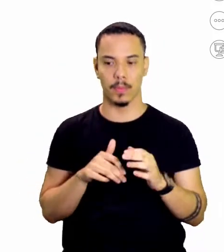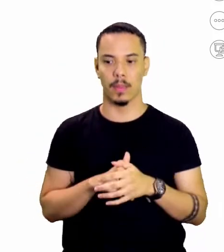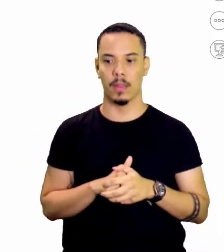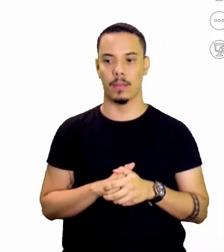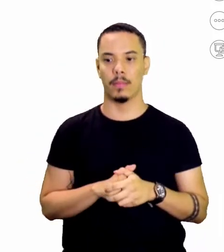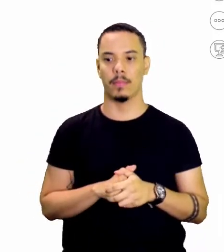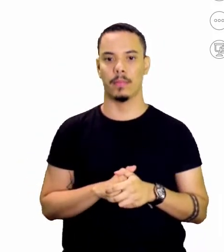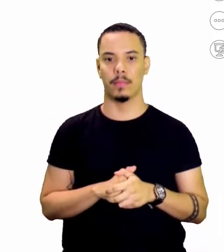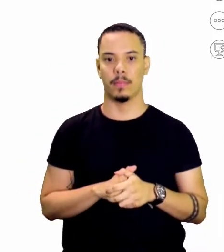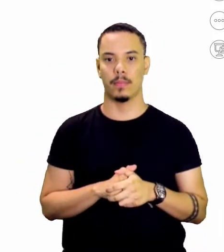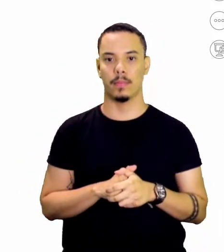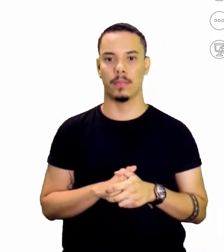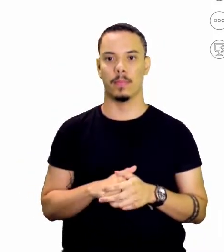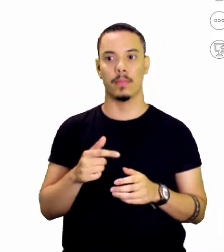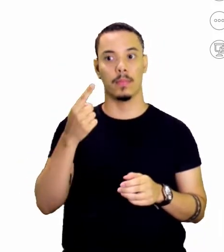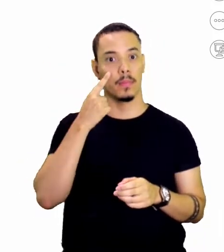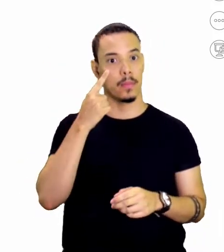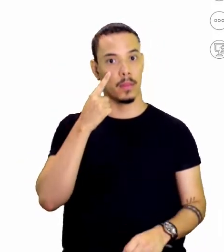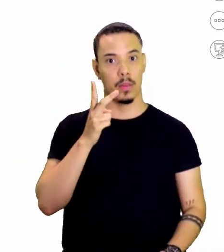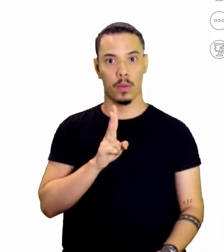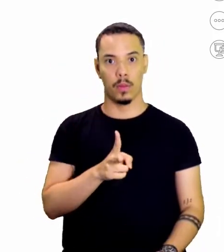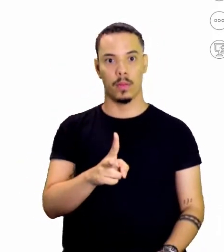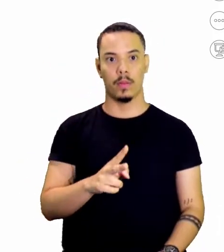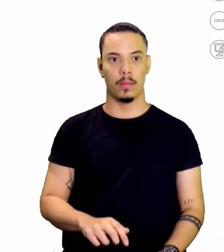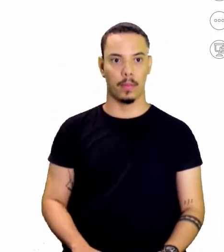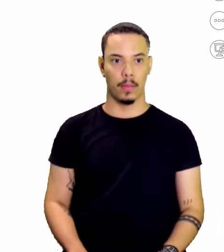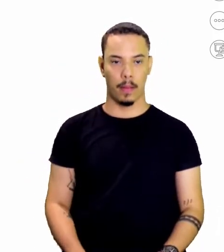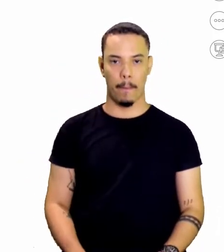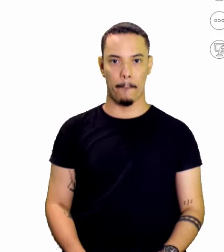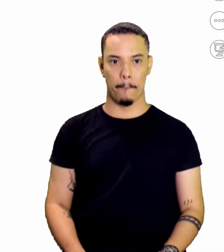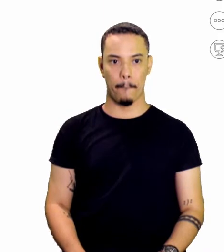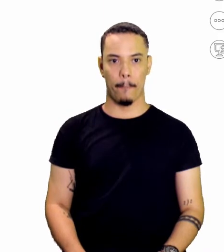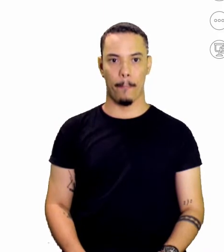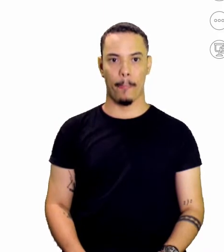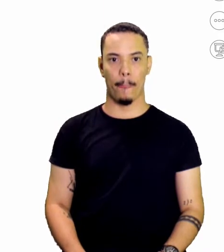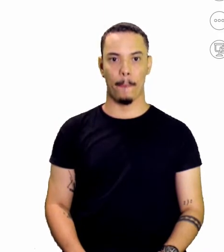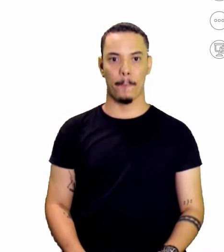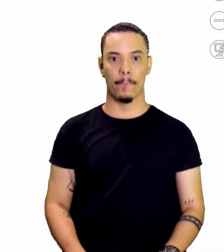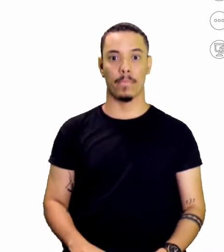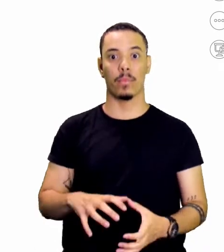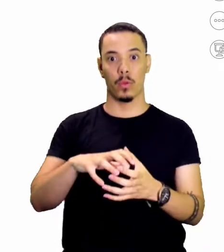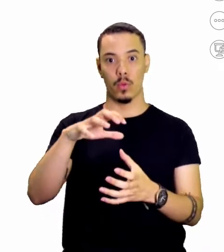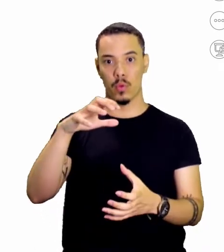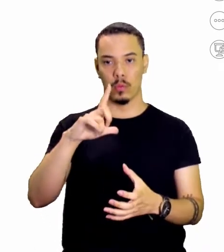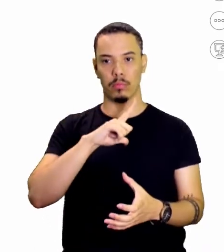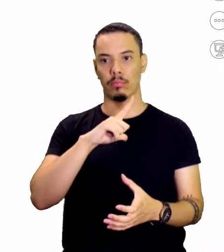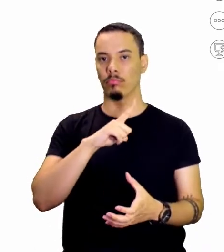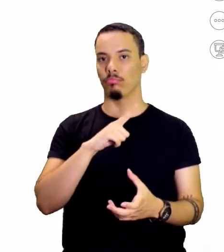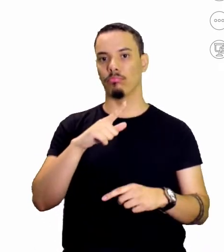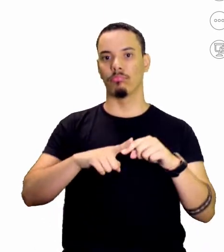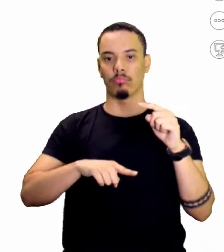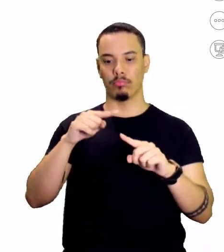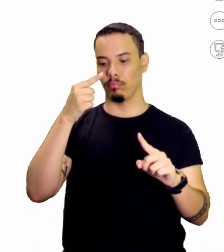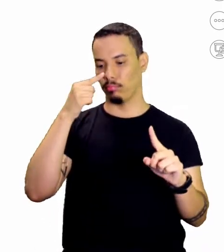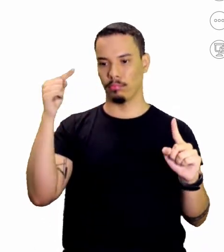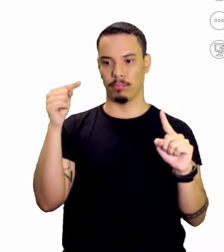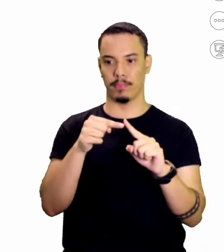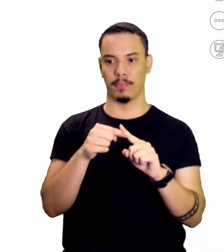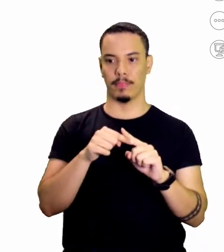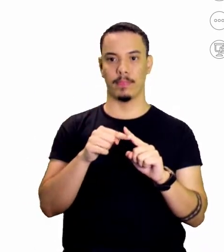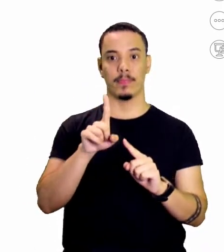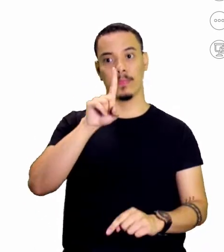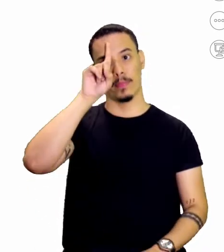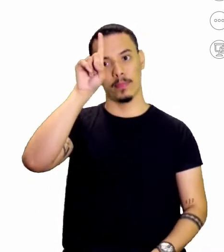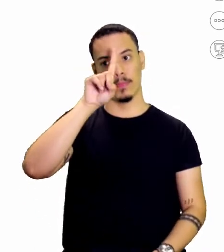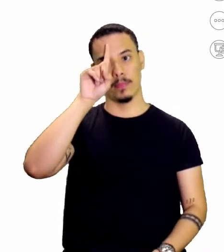fechado o pessoal vamos continuar olha só é a posição de um corpo está intimamente relacionada a